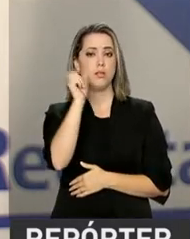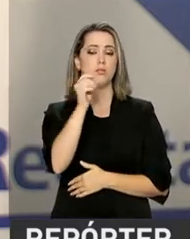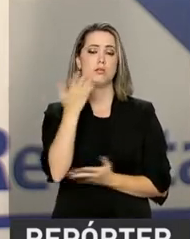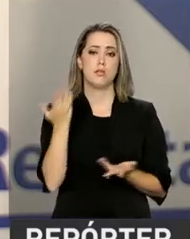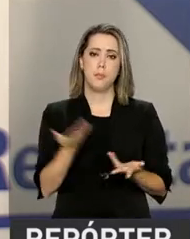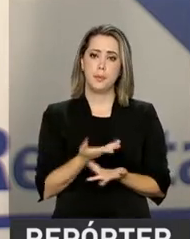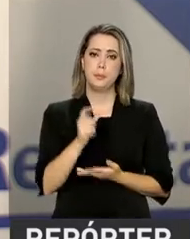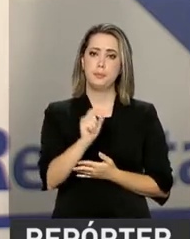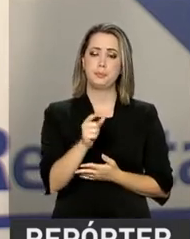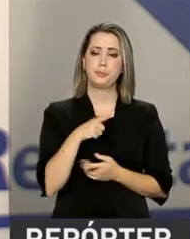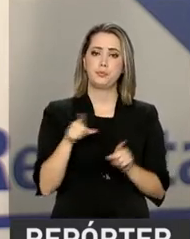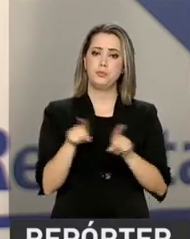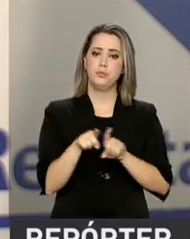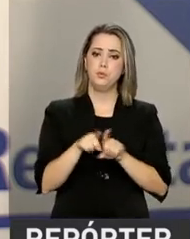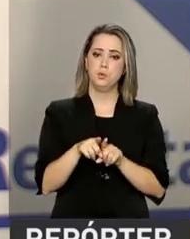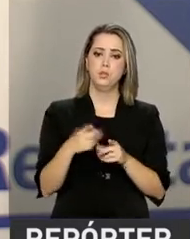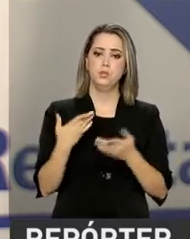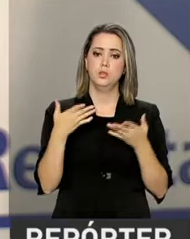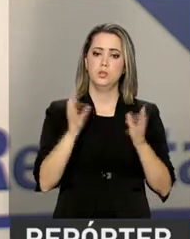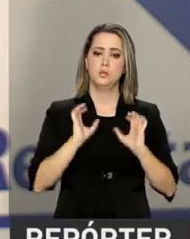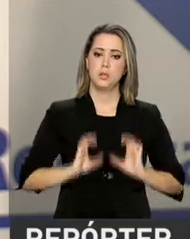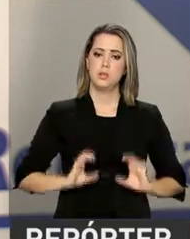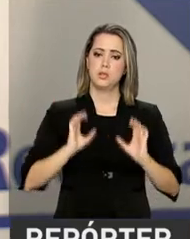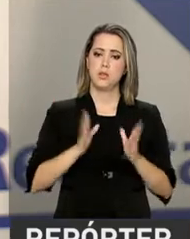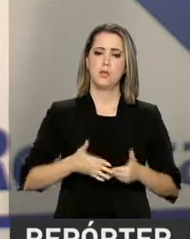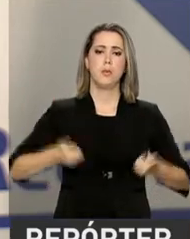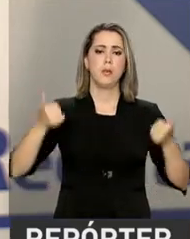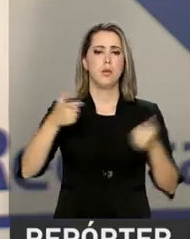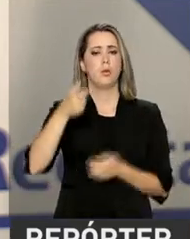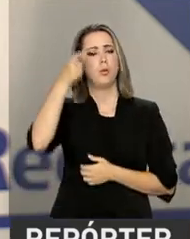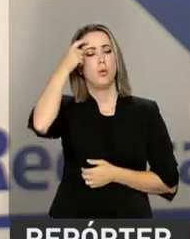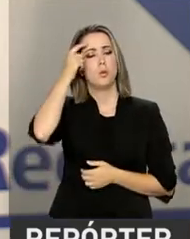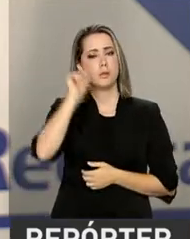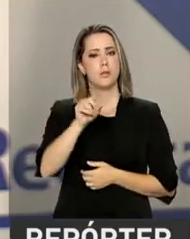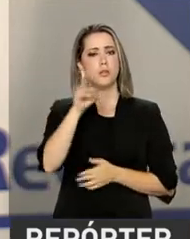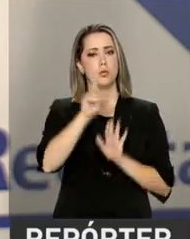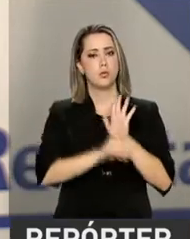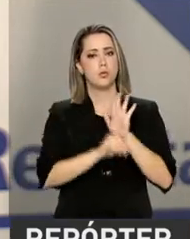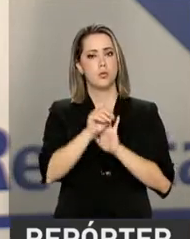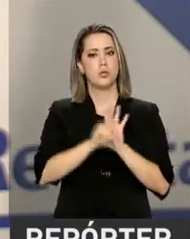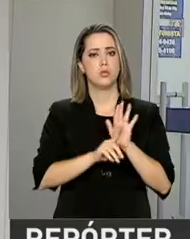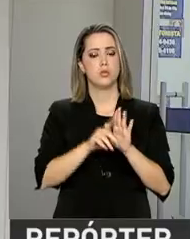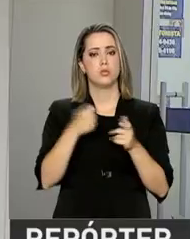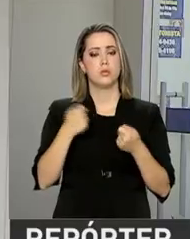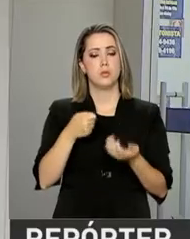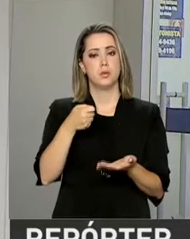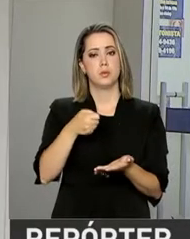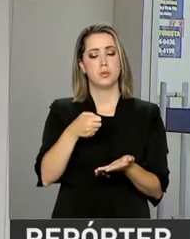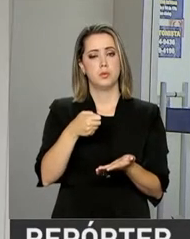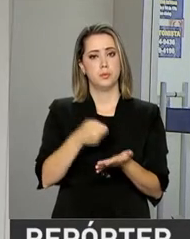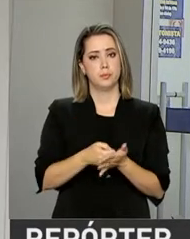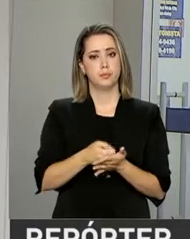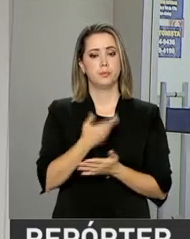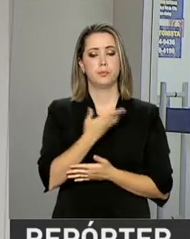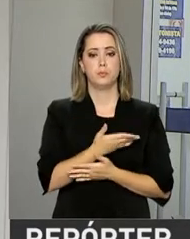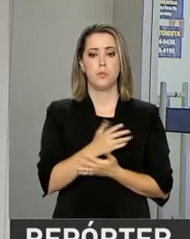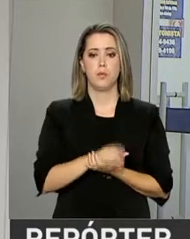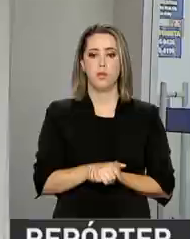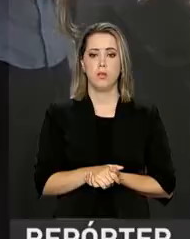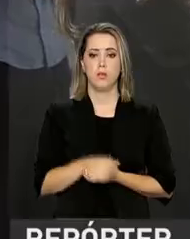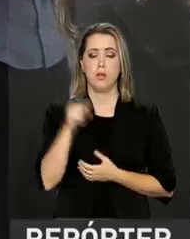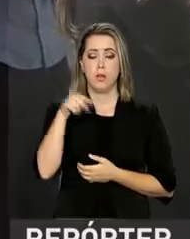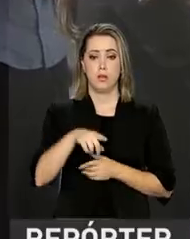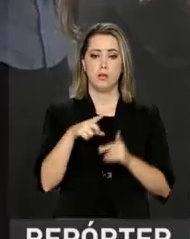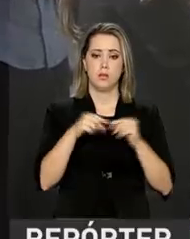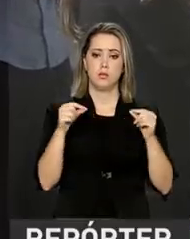mais do que isso também os cidadãos mais conscientes dos seus direitos ou deveres né na alfândega do aeroporto de brasília